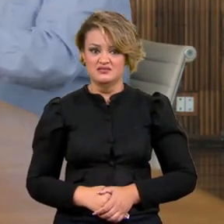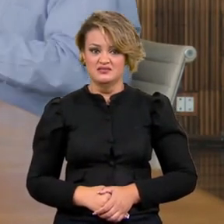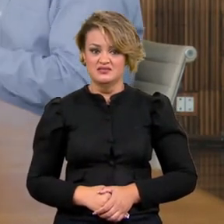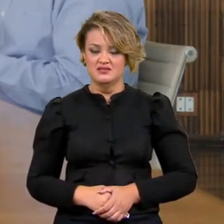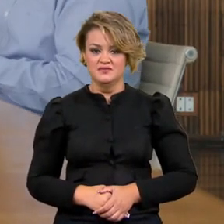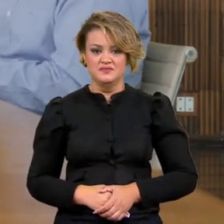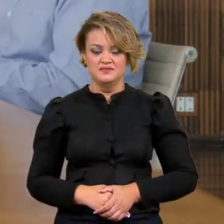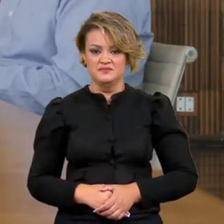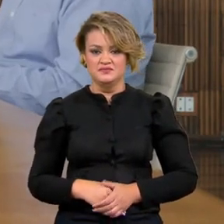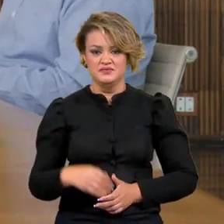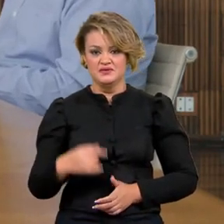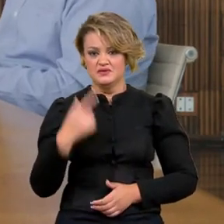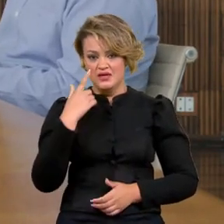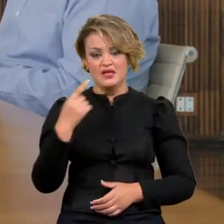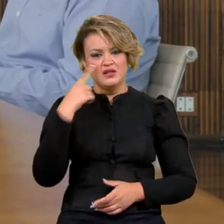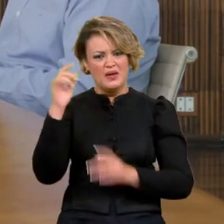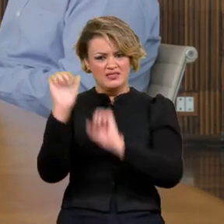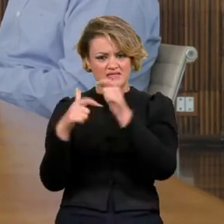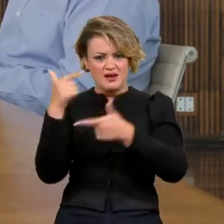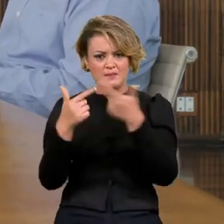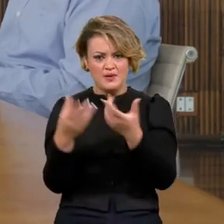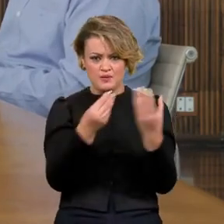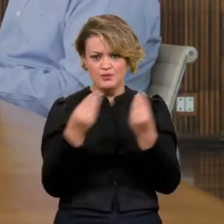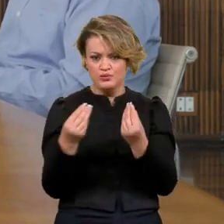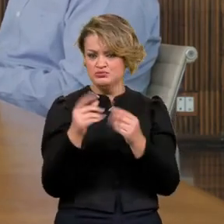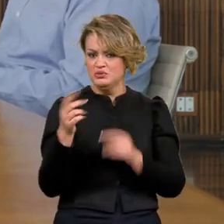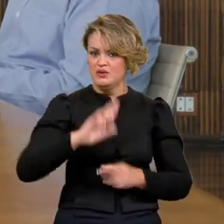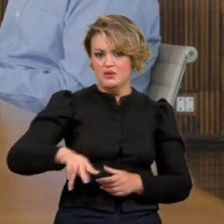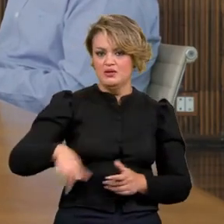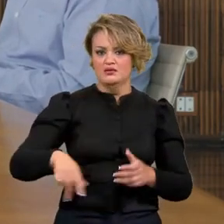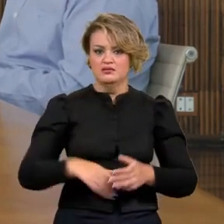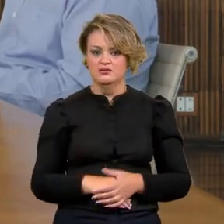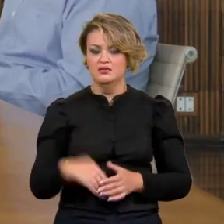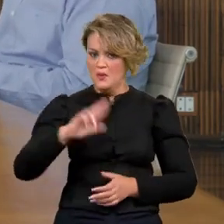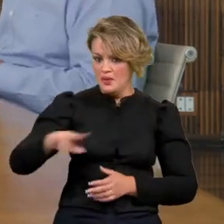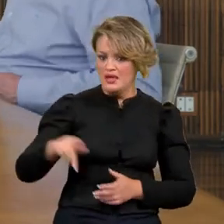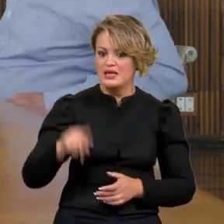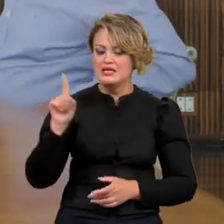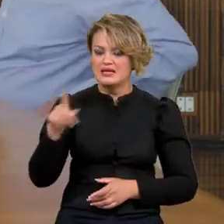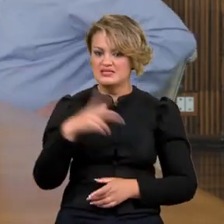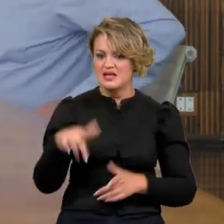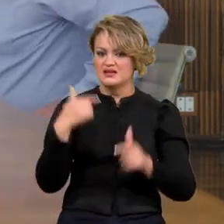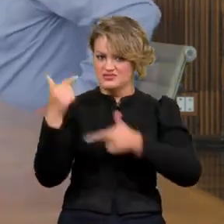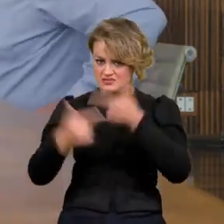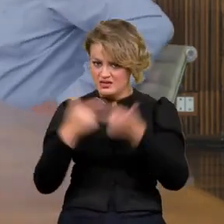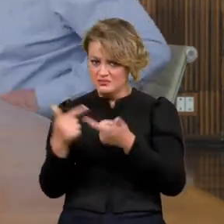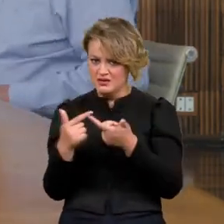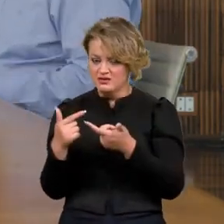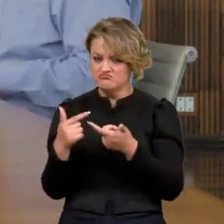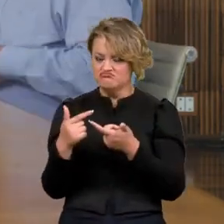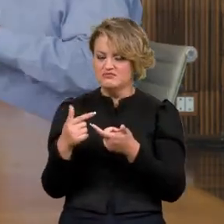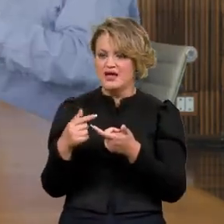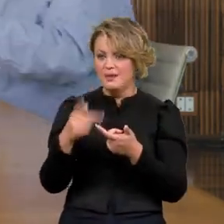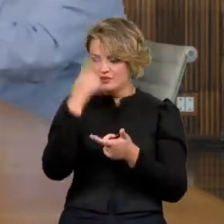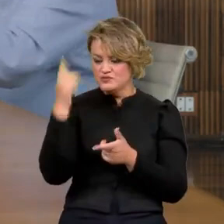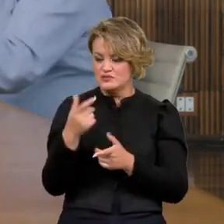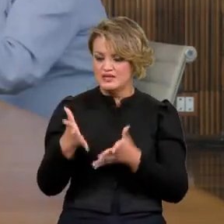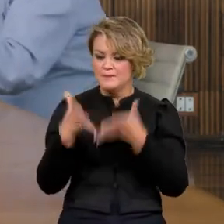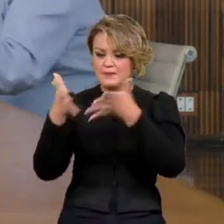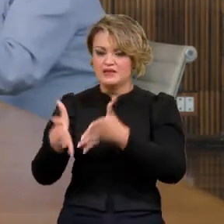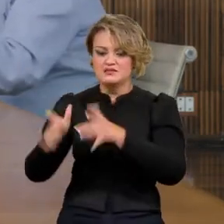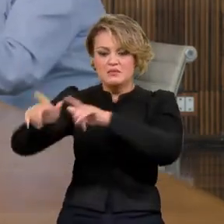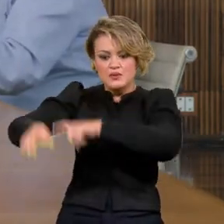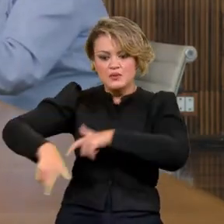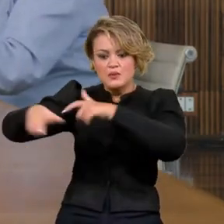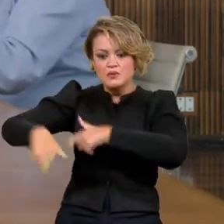porque é muito tecnológico né E essa questão do emprego é importante porque a pessoa tem que ficar no campo até para ficar lá querendo levar aquela